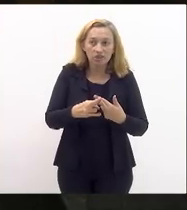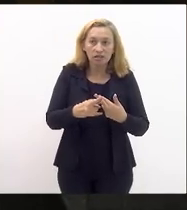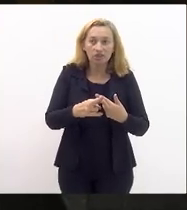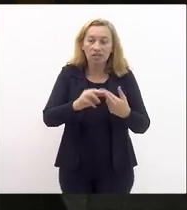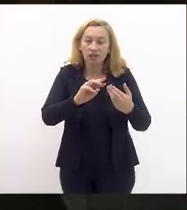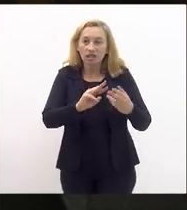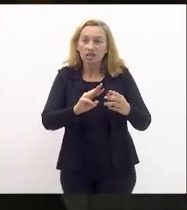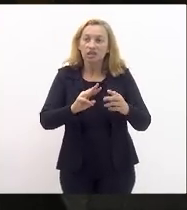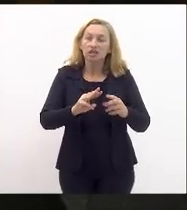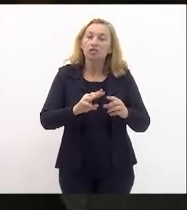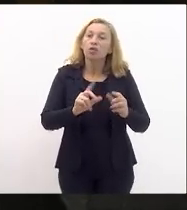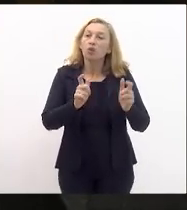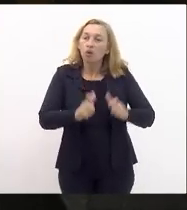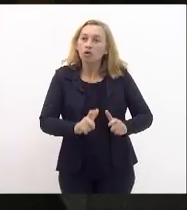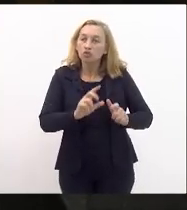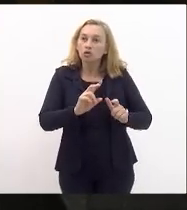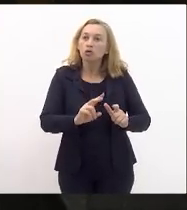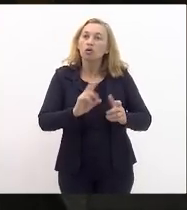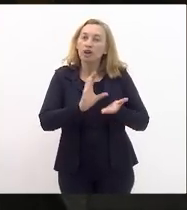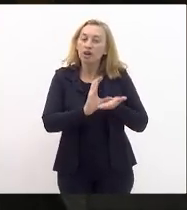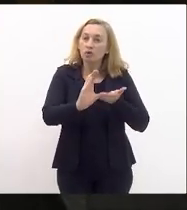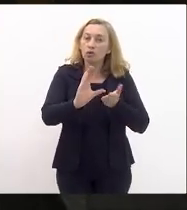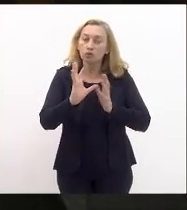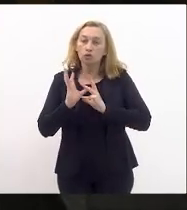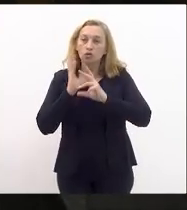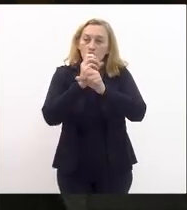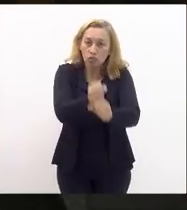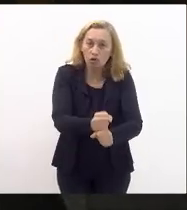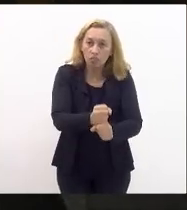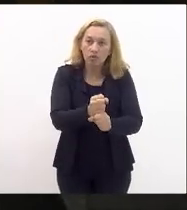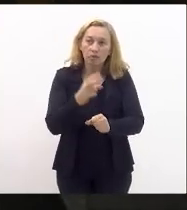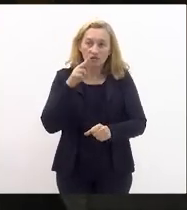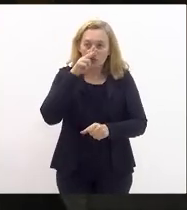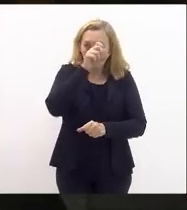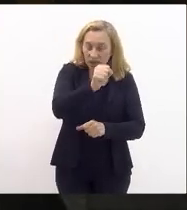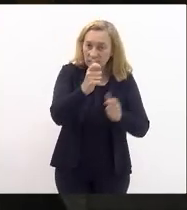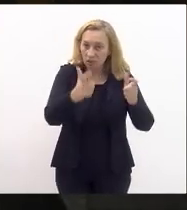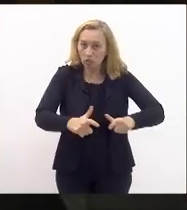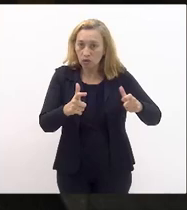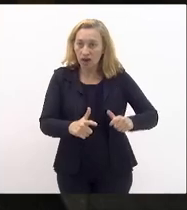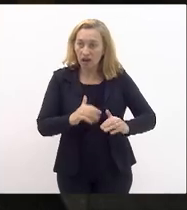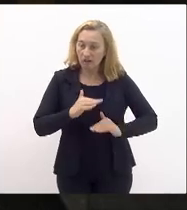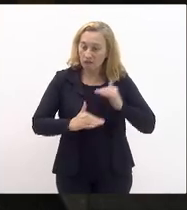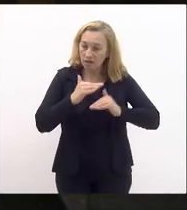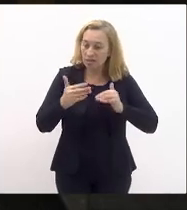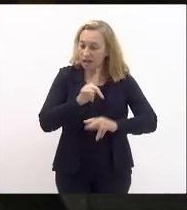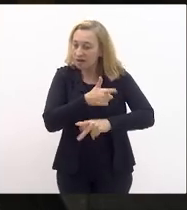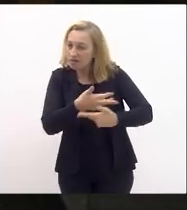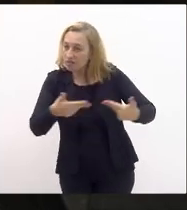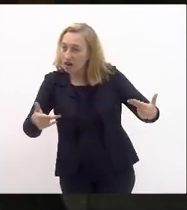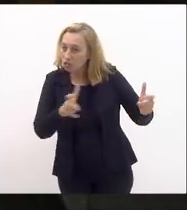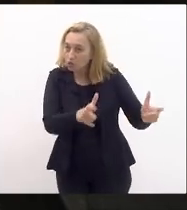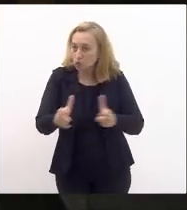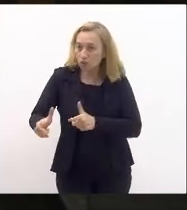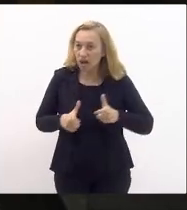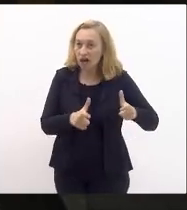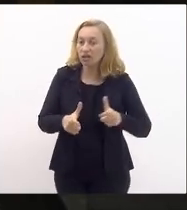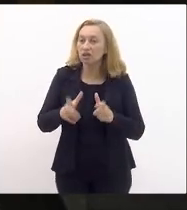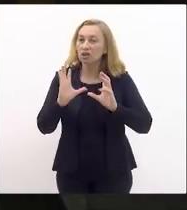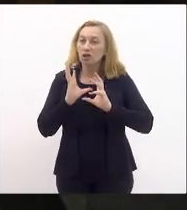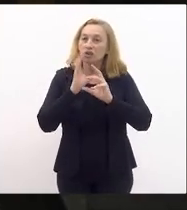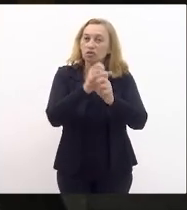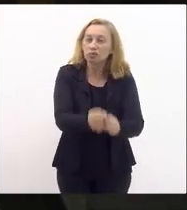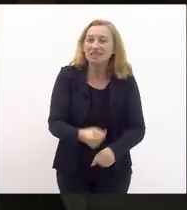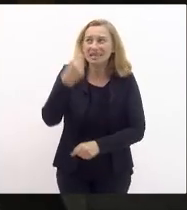tripartite, onde recursos se somem para o fortalecimento da rede. Então, a gente tem que avançar em vários desses elementos que eu resumiria na